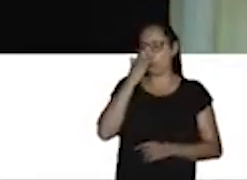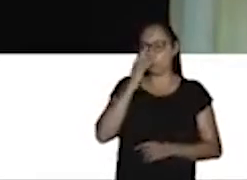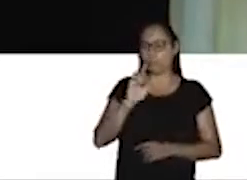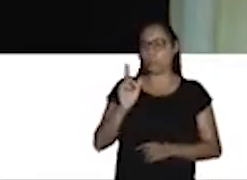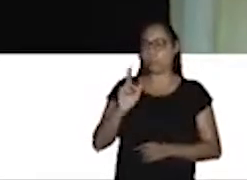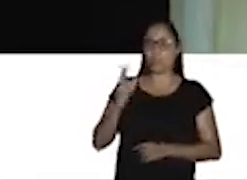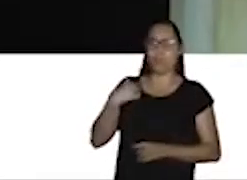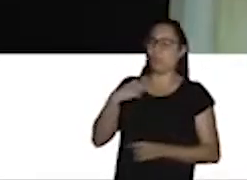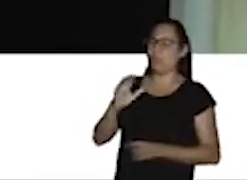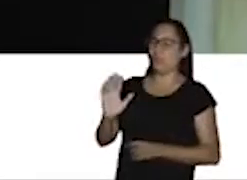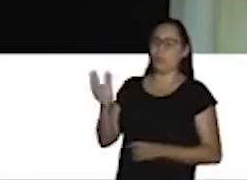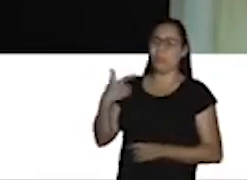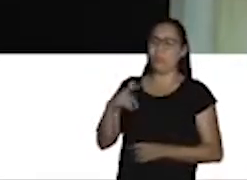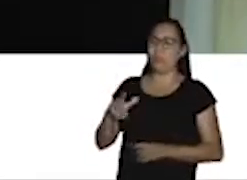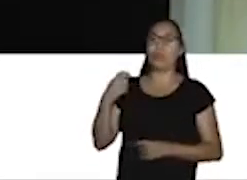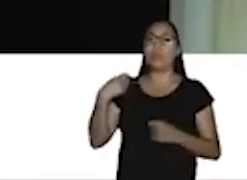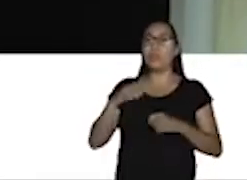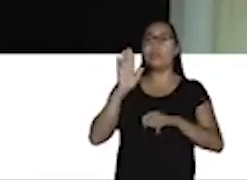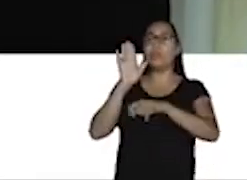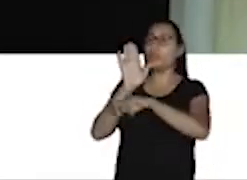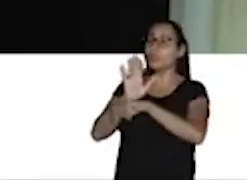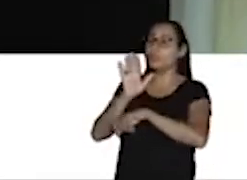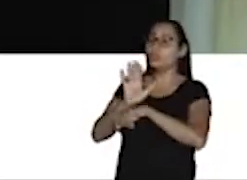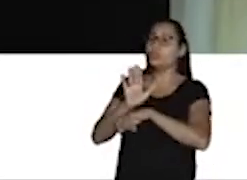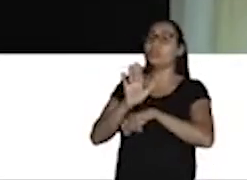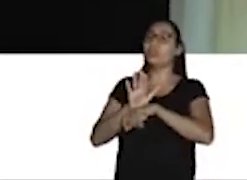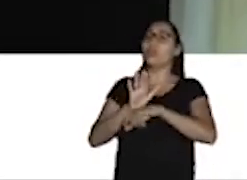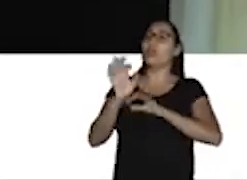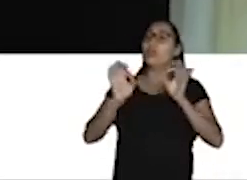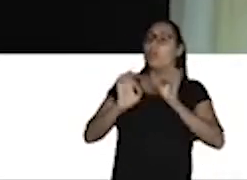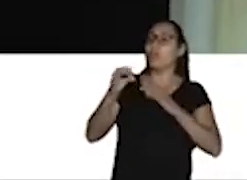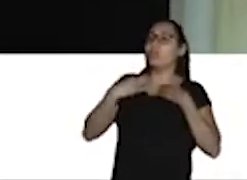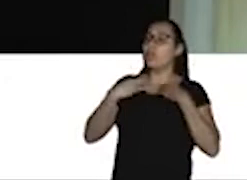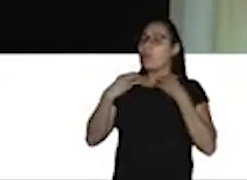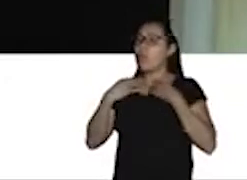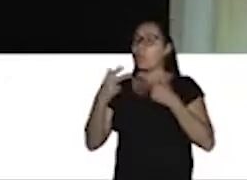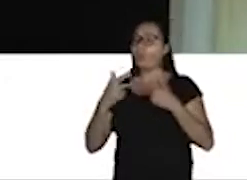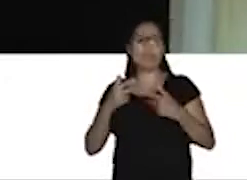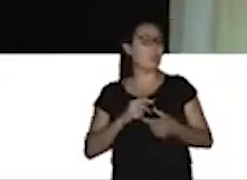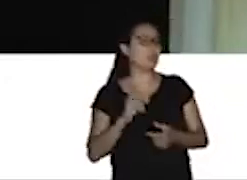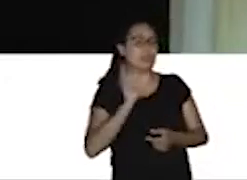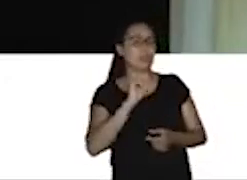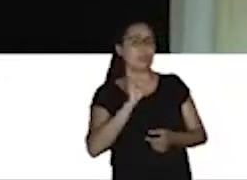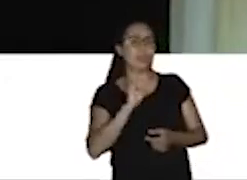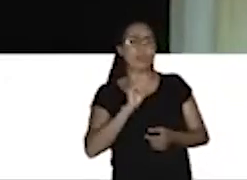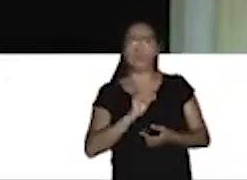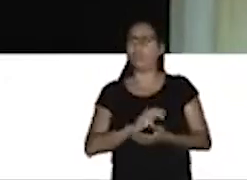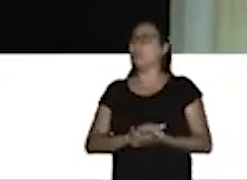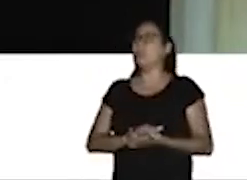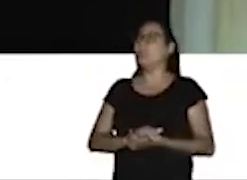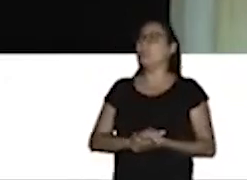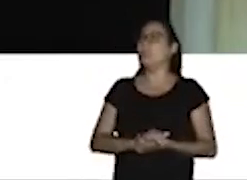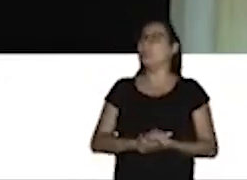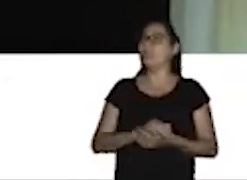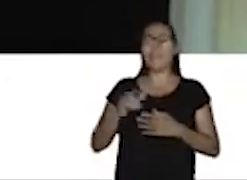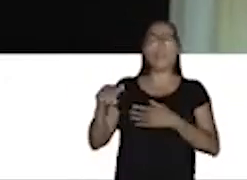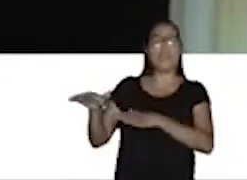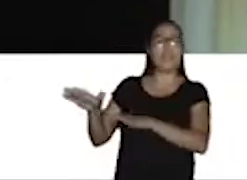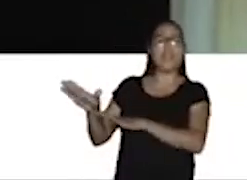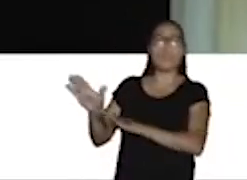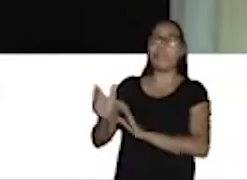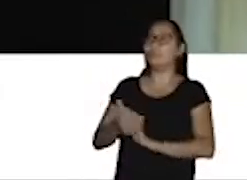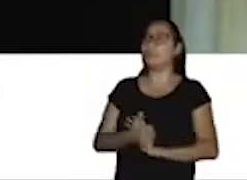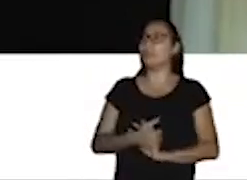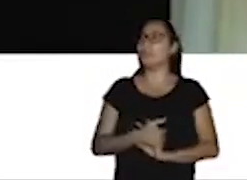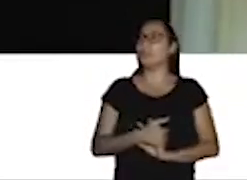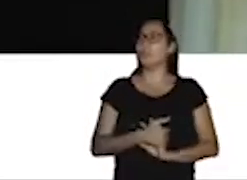contra. Tu tem que ajudar o Carlinhos a colocar o figurino. Por favor, não faça. Não, eu não faço. Não, não, tu vai. Eu sei que. Não,